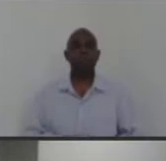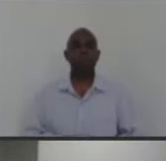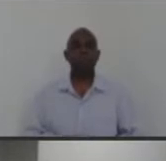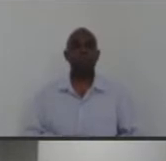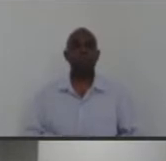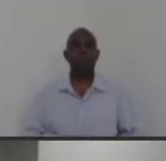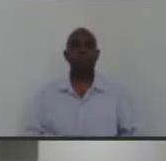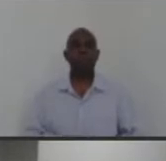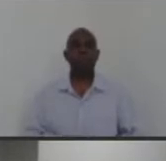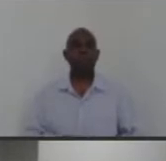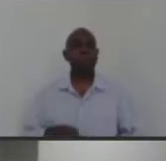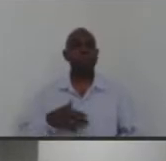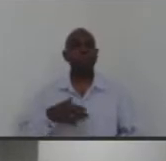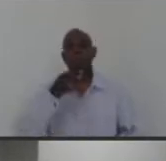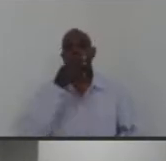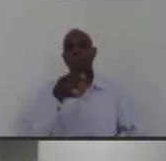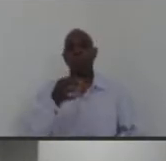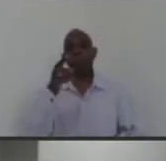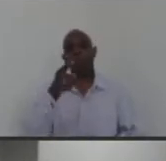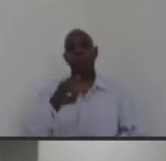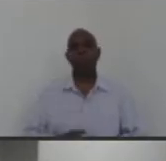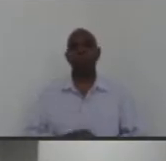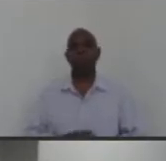Seu parecer, vereador Ronaldo Mendes.